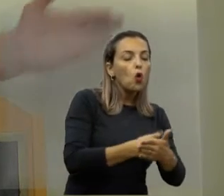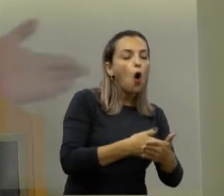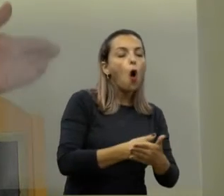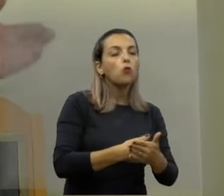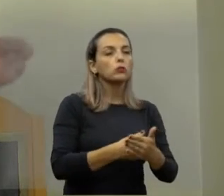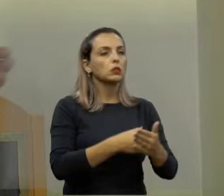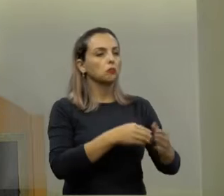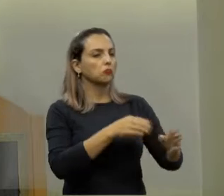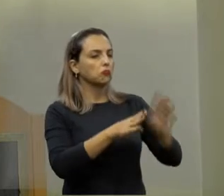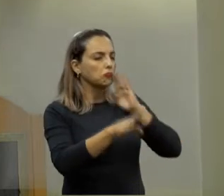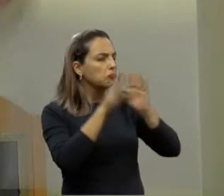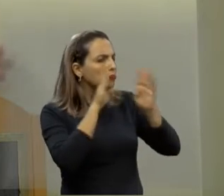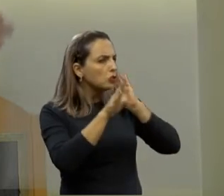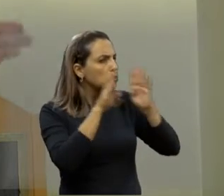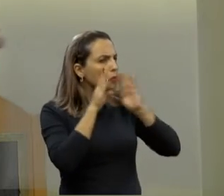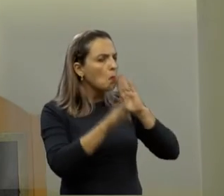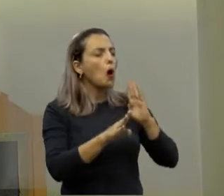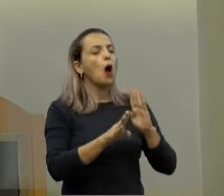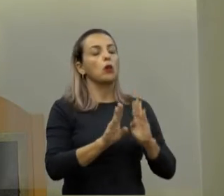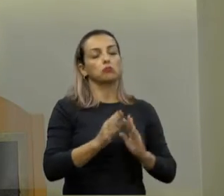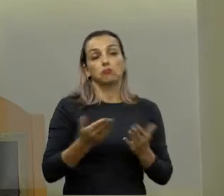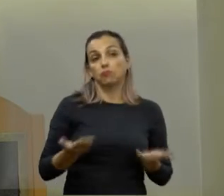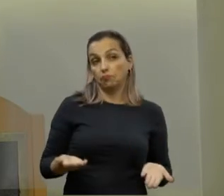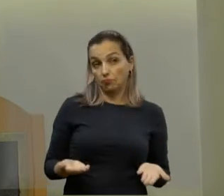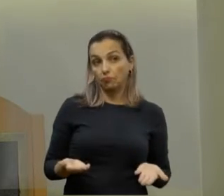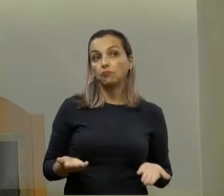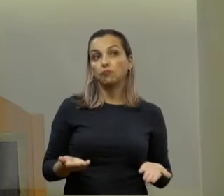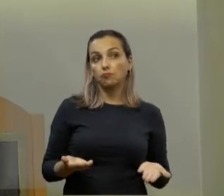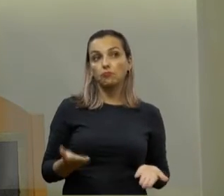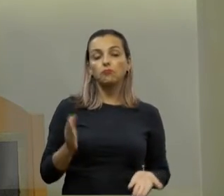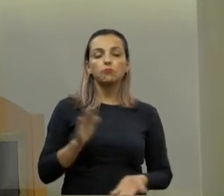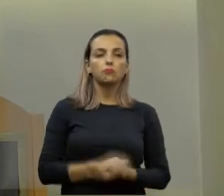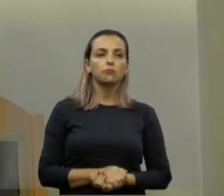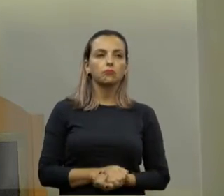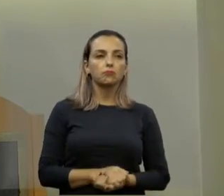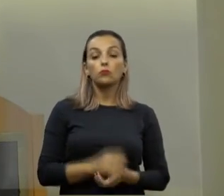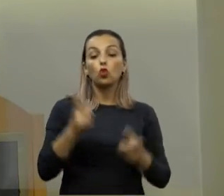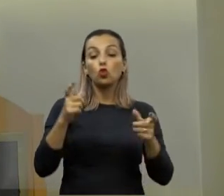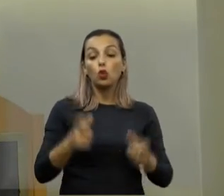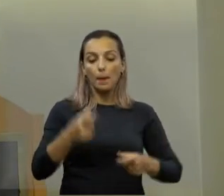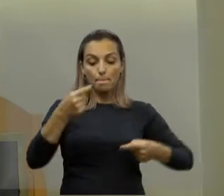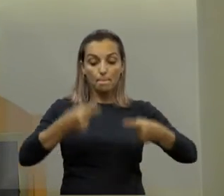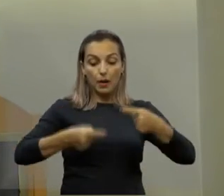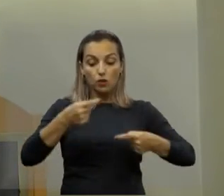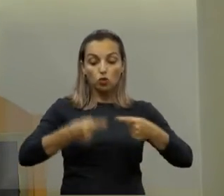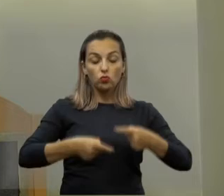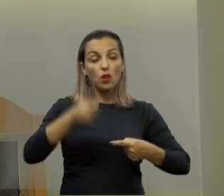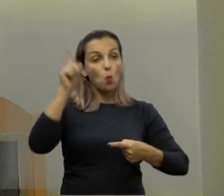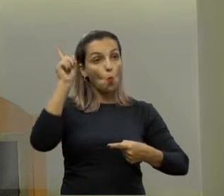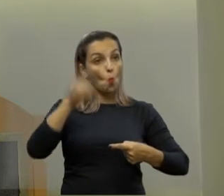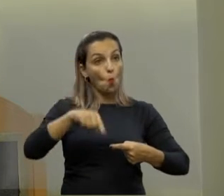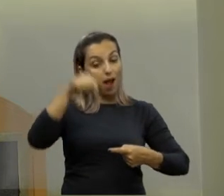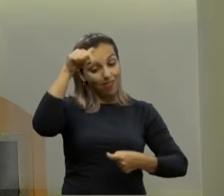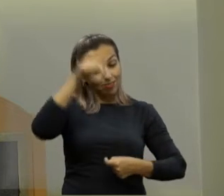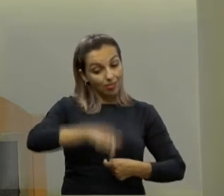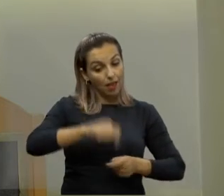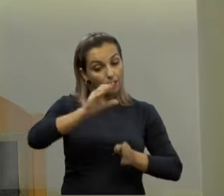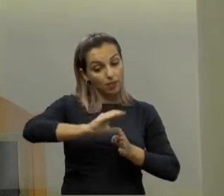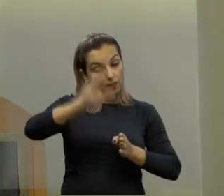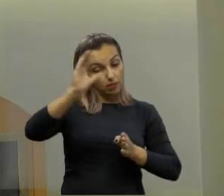escondi no Facebook vocês conta no Facebook então o melhor lugar da gente